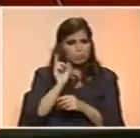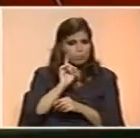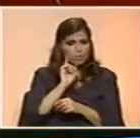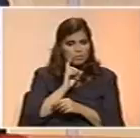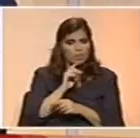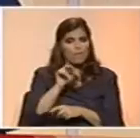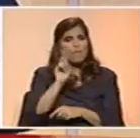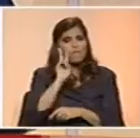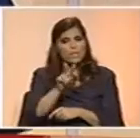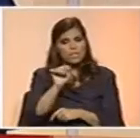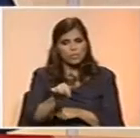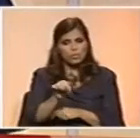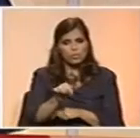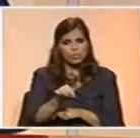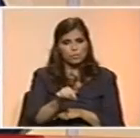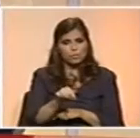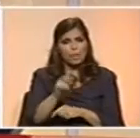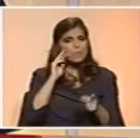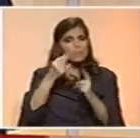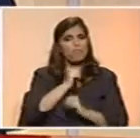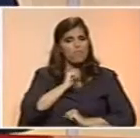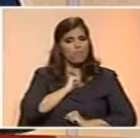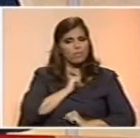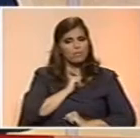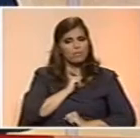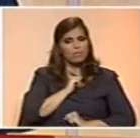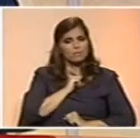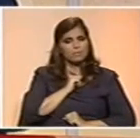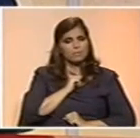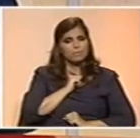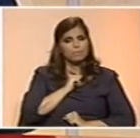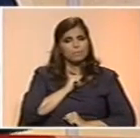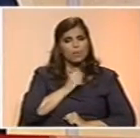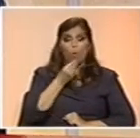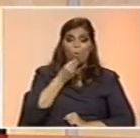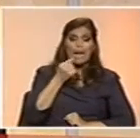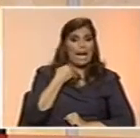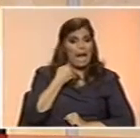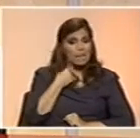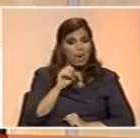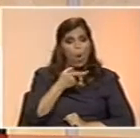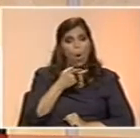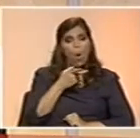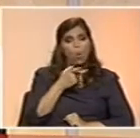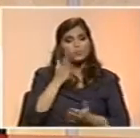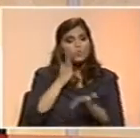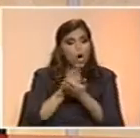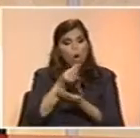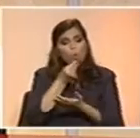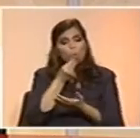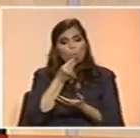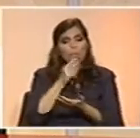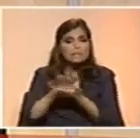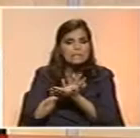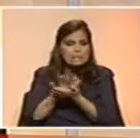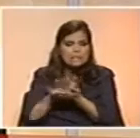entre, pelo menos do meu ponto de vista, entre se comer carne ou ser estritamente vegetariano. Uhum. Acho que,